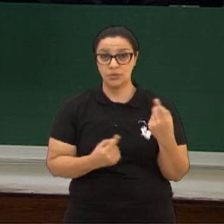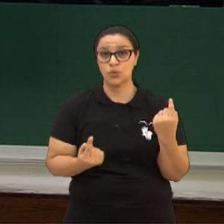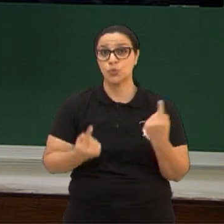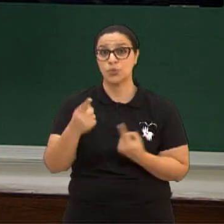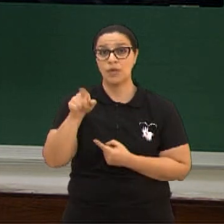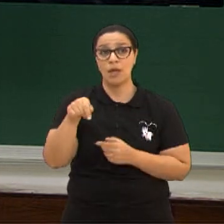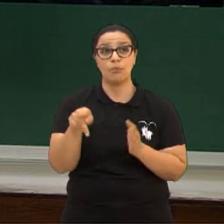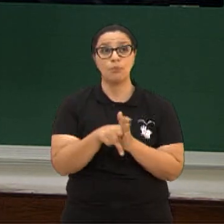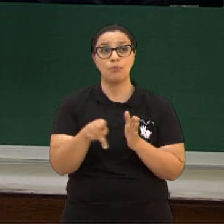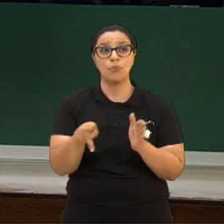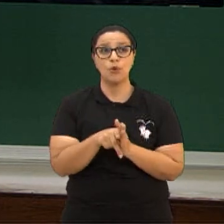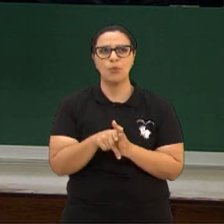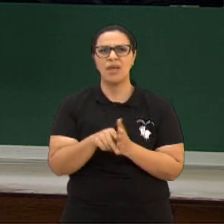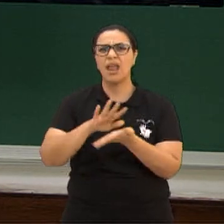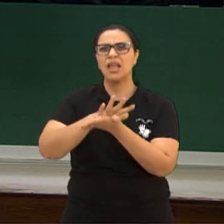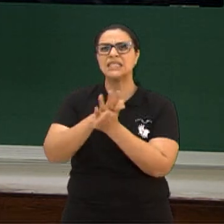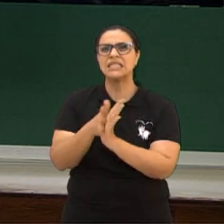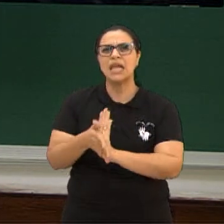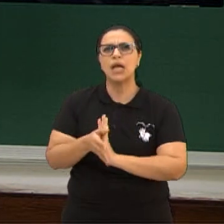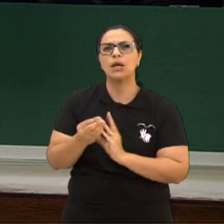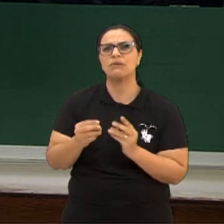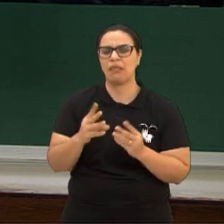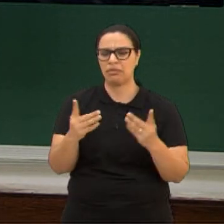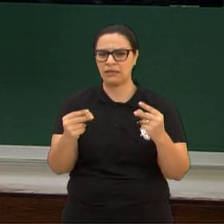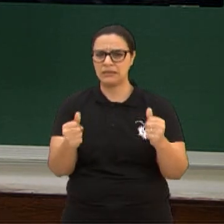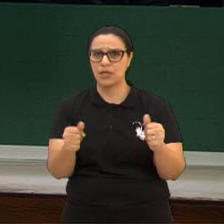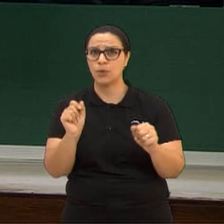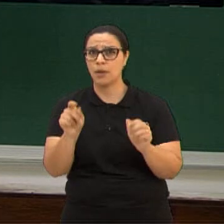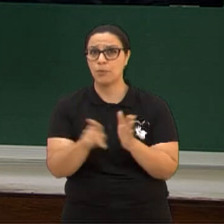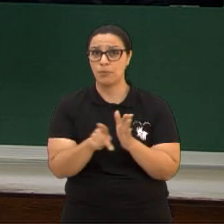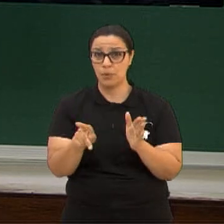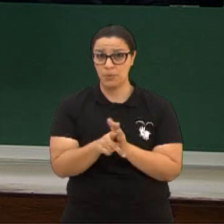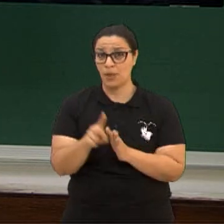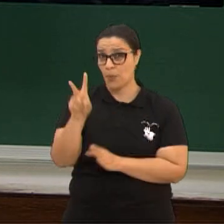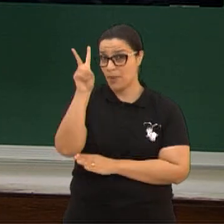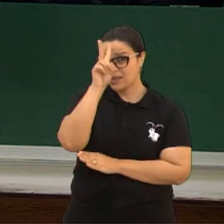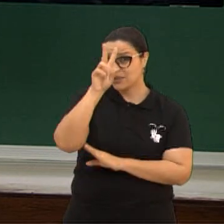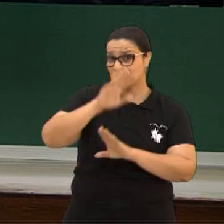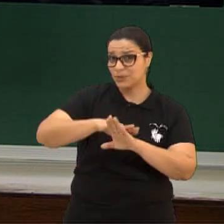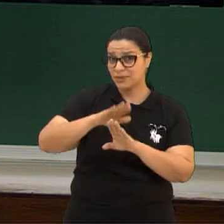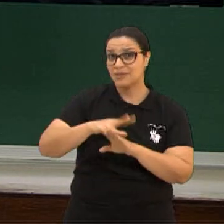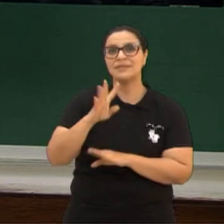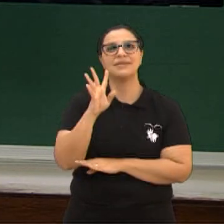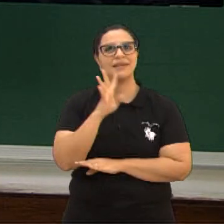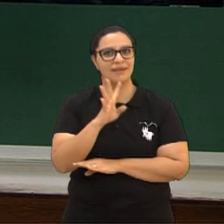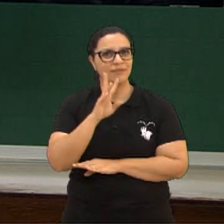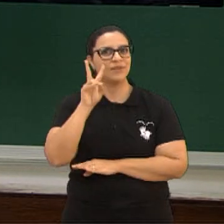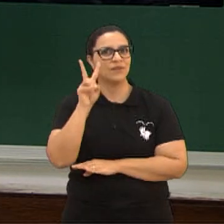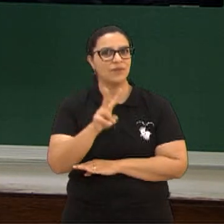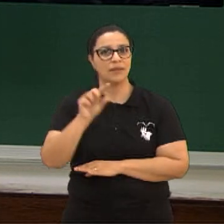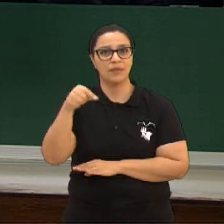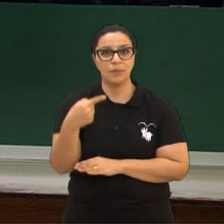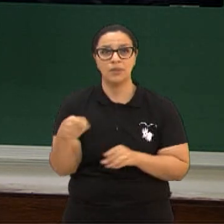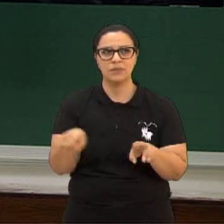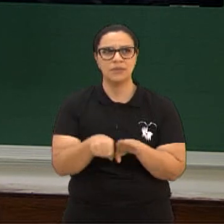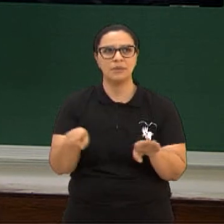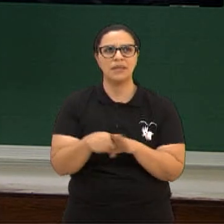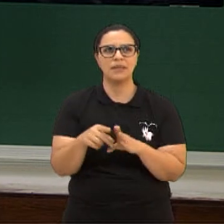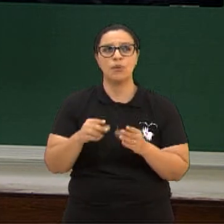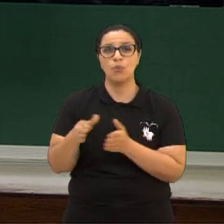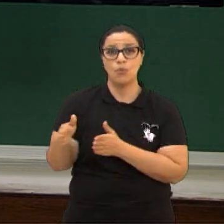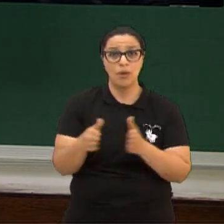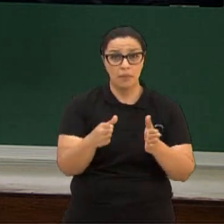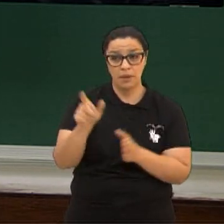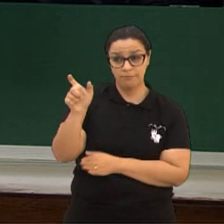que ele estraga? Lembra que eu falei que essa música tem uma história? É legal vocês verem depois. Ele estraga o